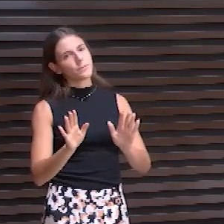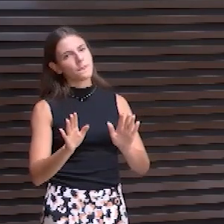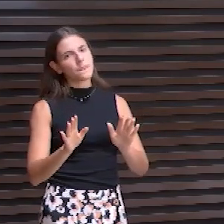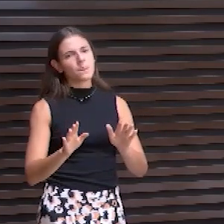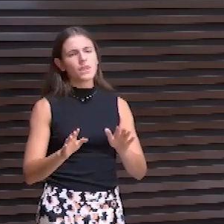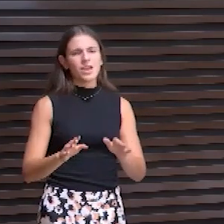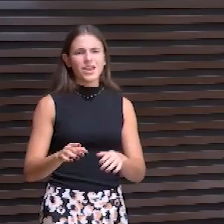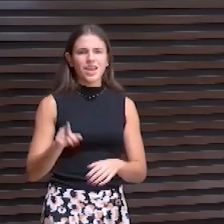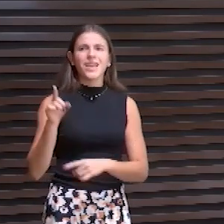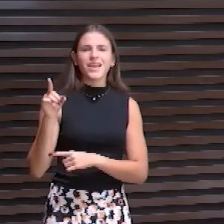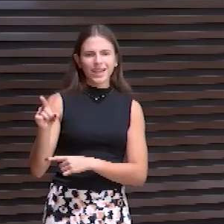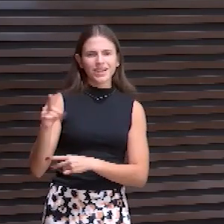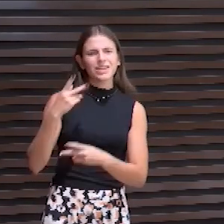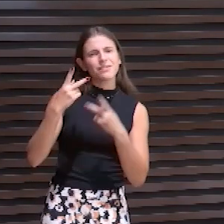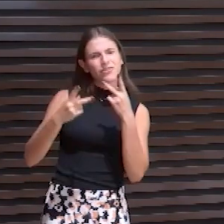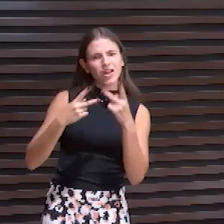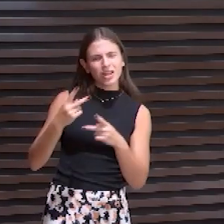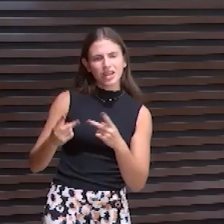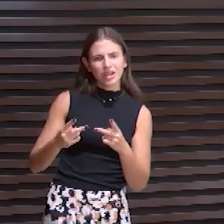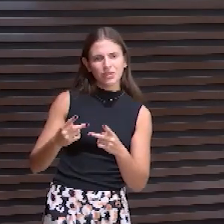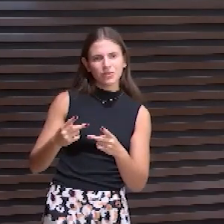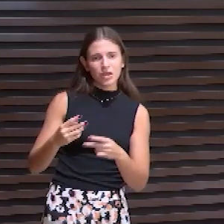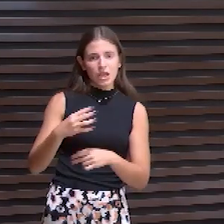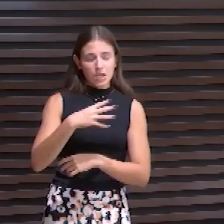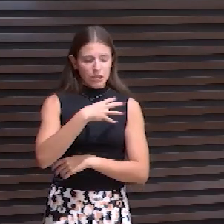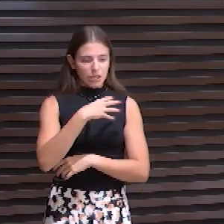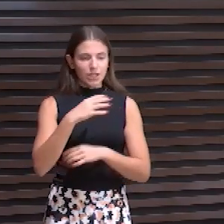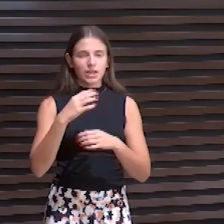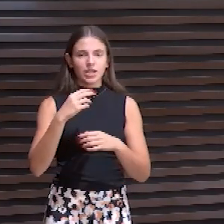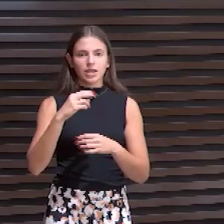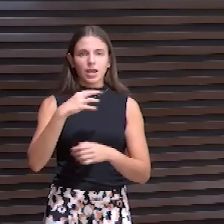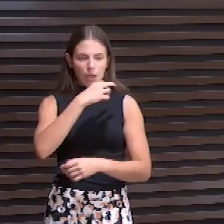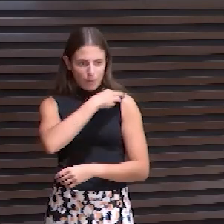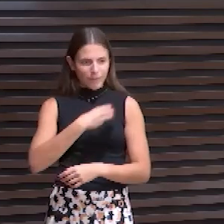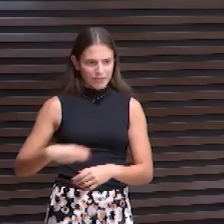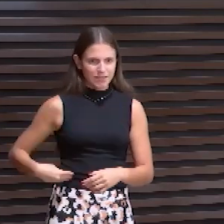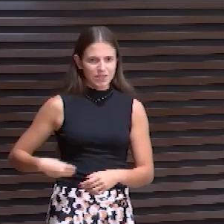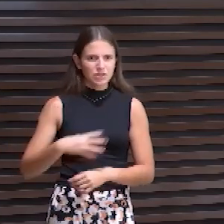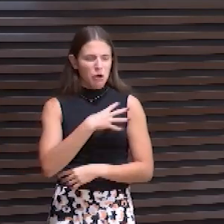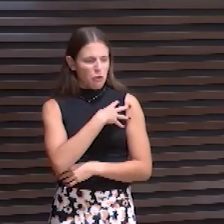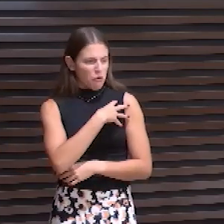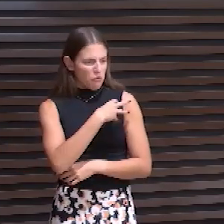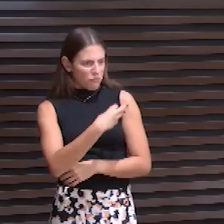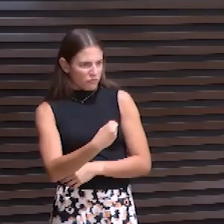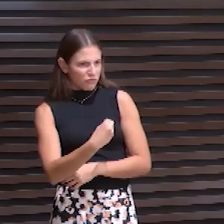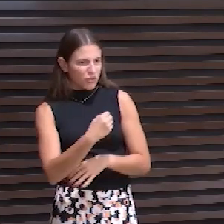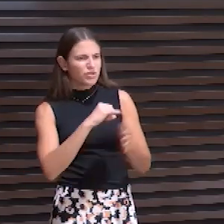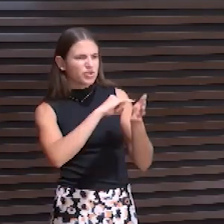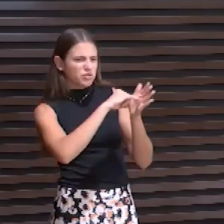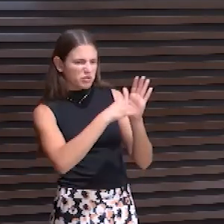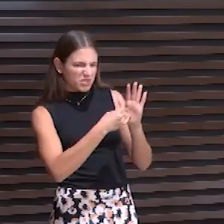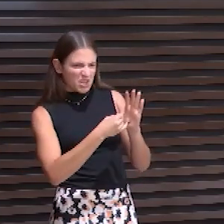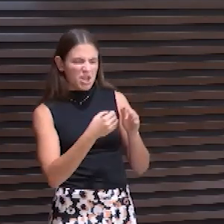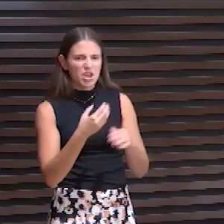Messias? O filho do carpinteiro? Esse homem simples?